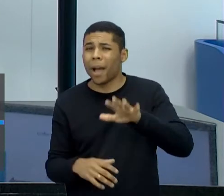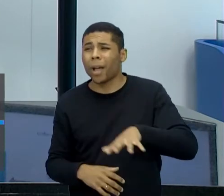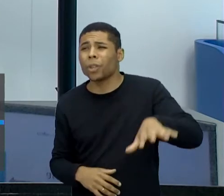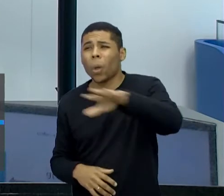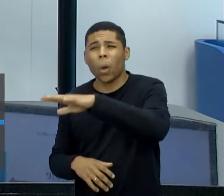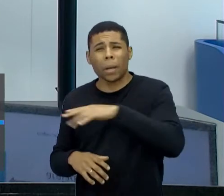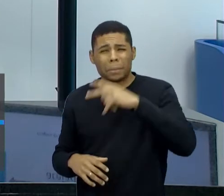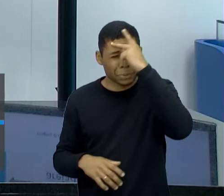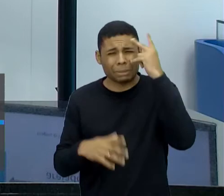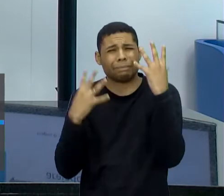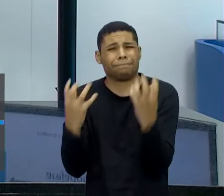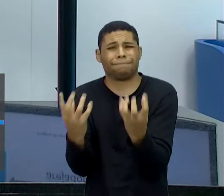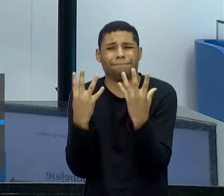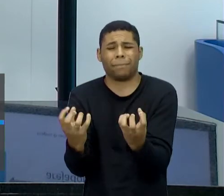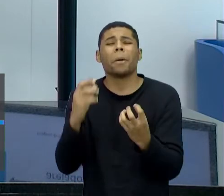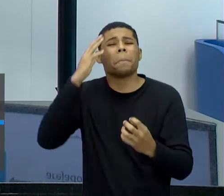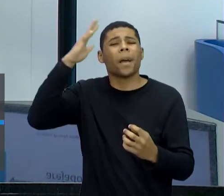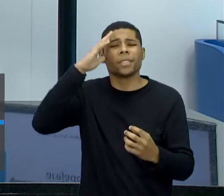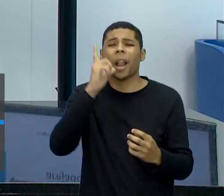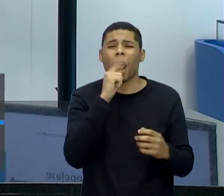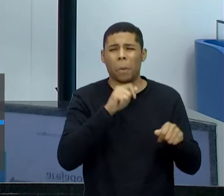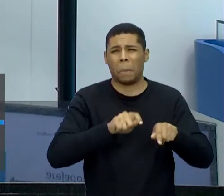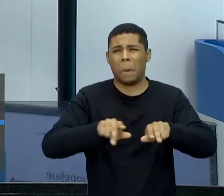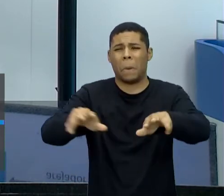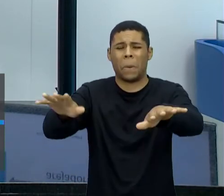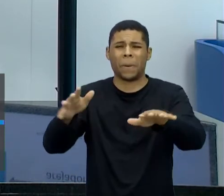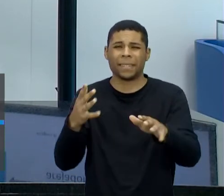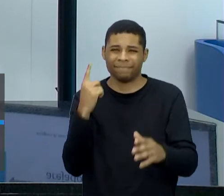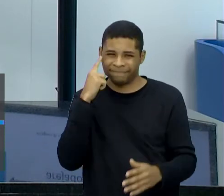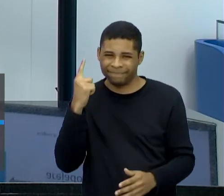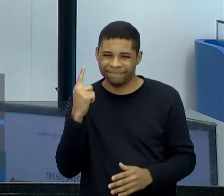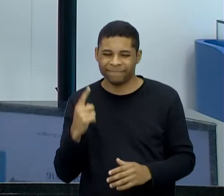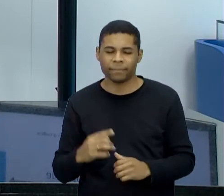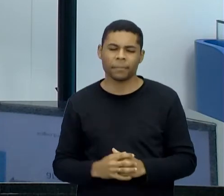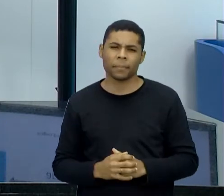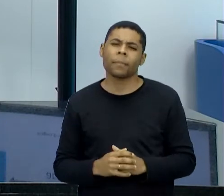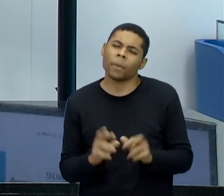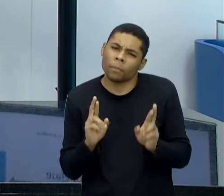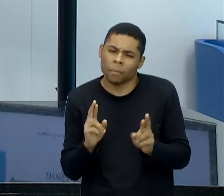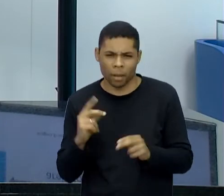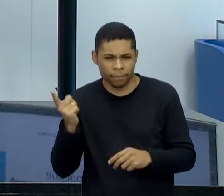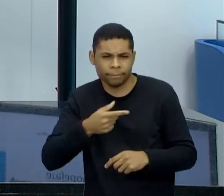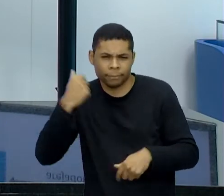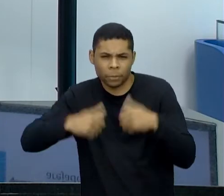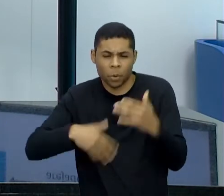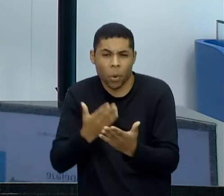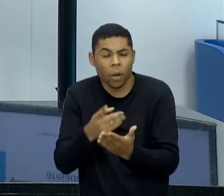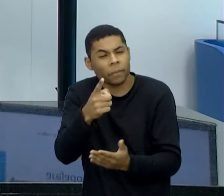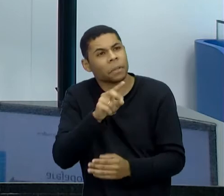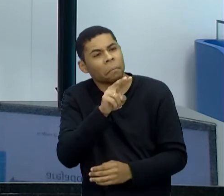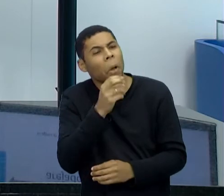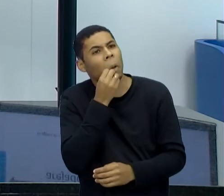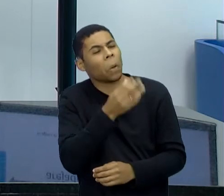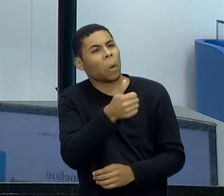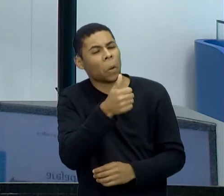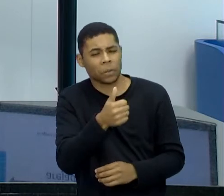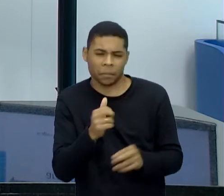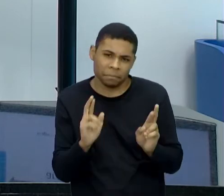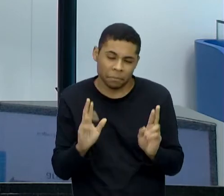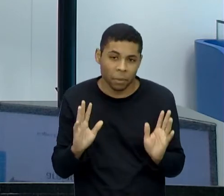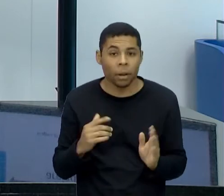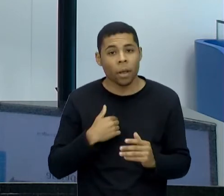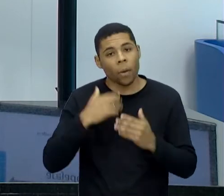muito grande, né, para dividir toda essa água. Bom, pessoal, espero que vocês tenham gostado da aula até aqui, né?